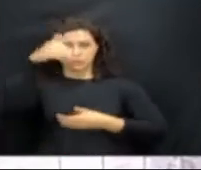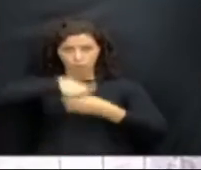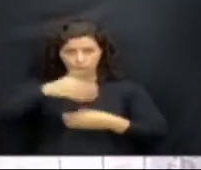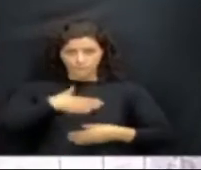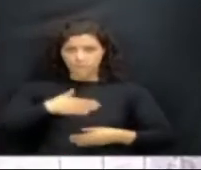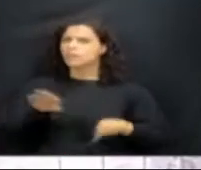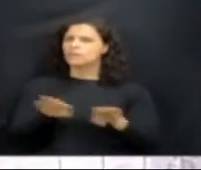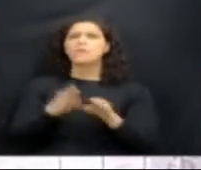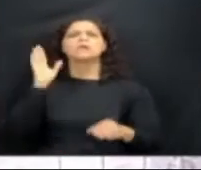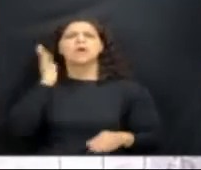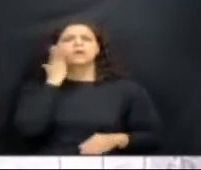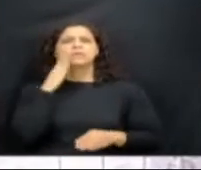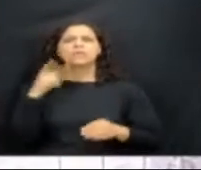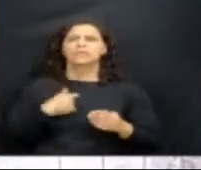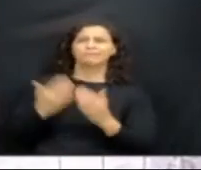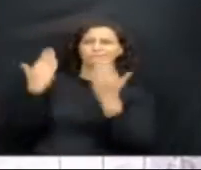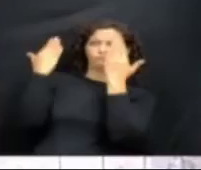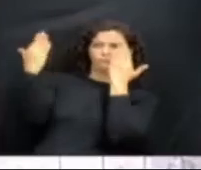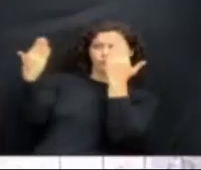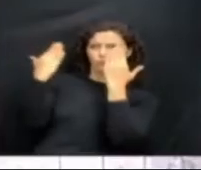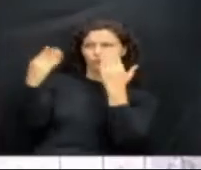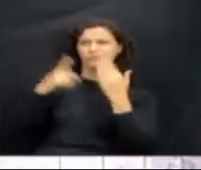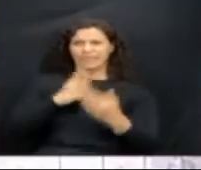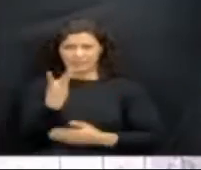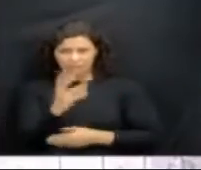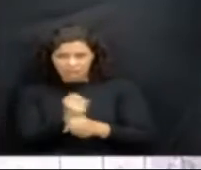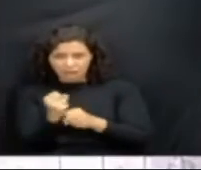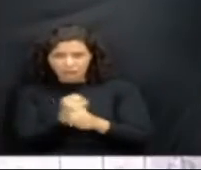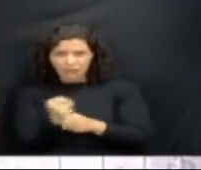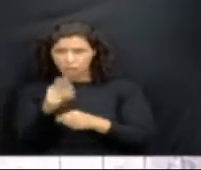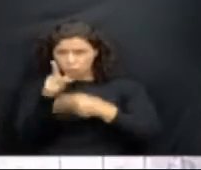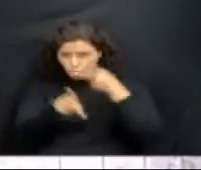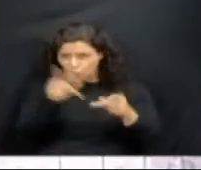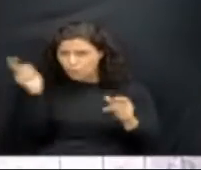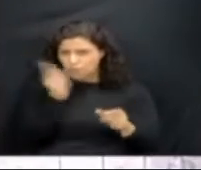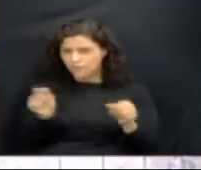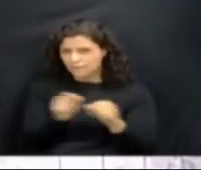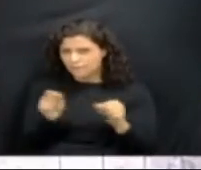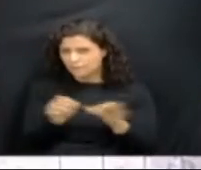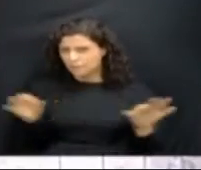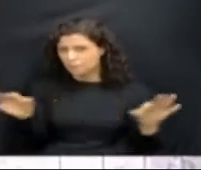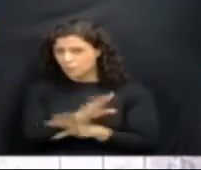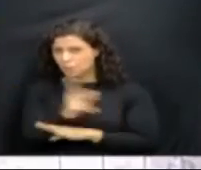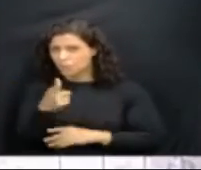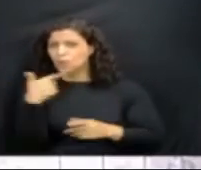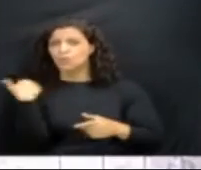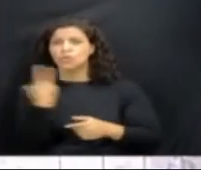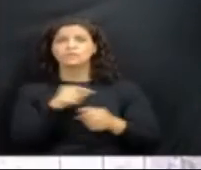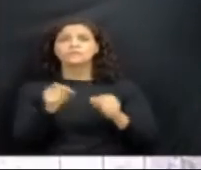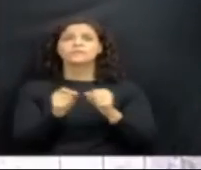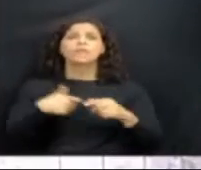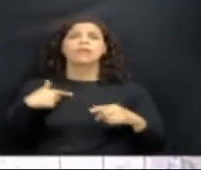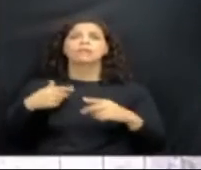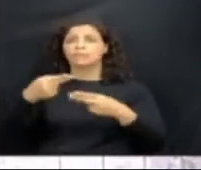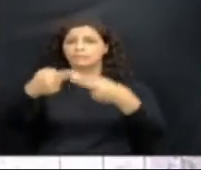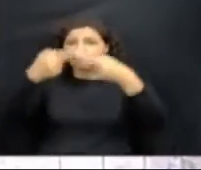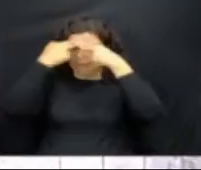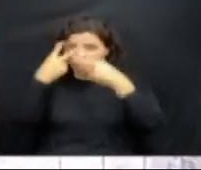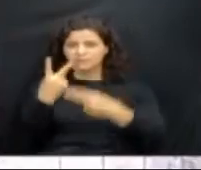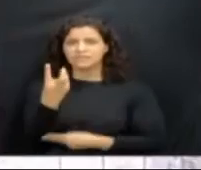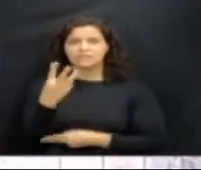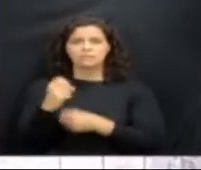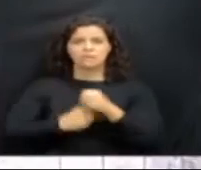tenho certeza que tem receio que em 30 anos esse povo faça o que fizeram nos últimos 23.